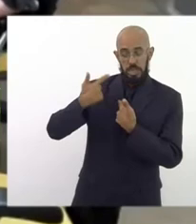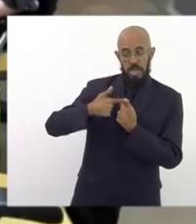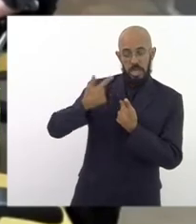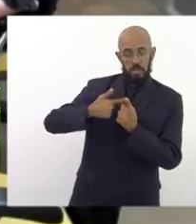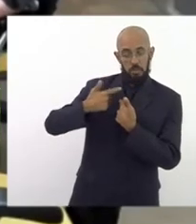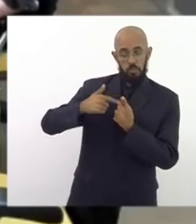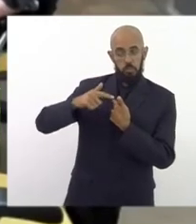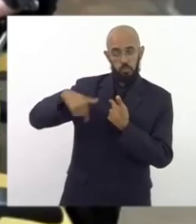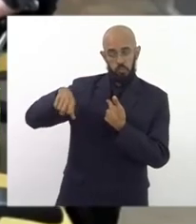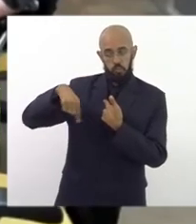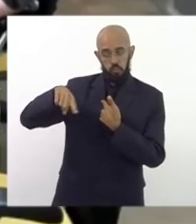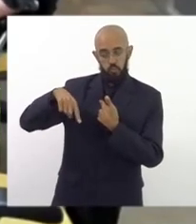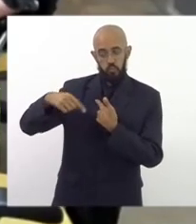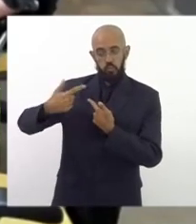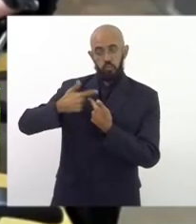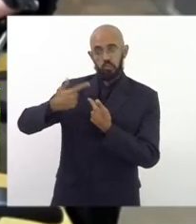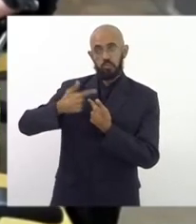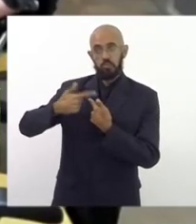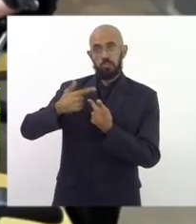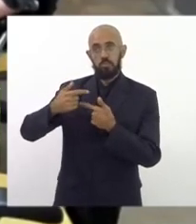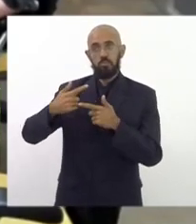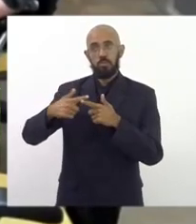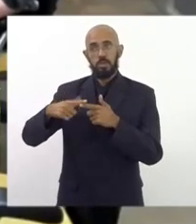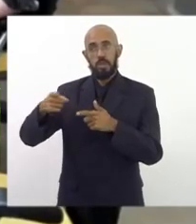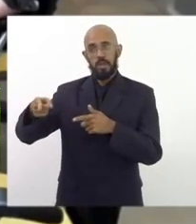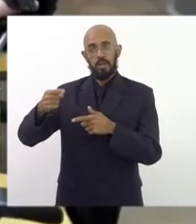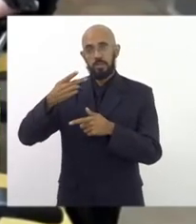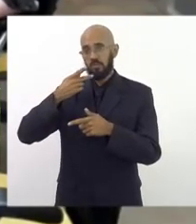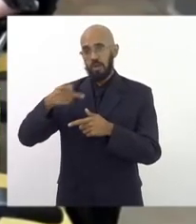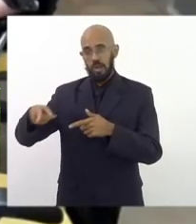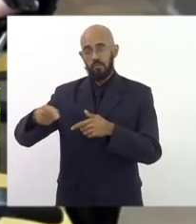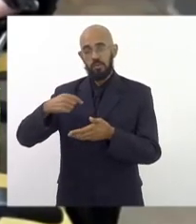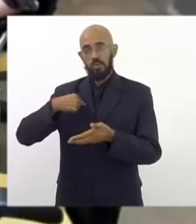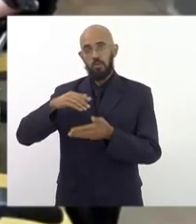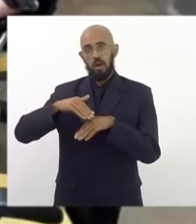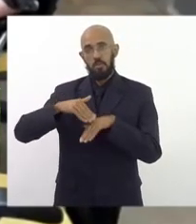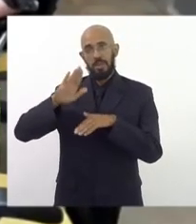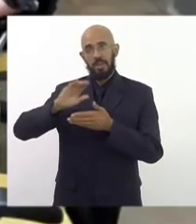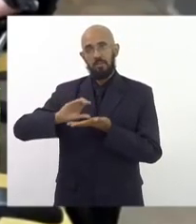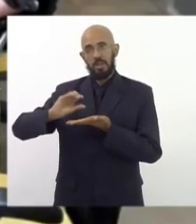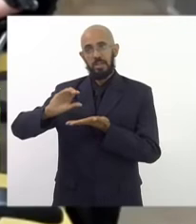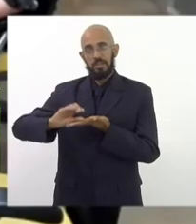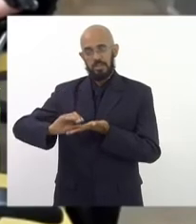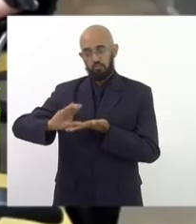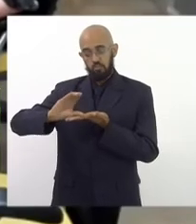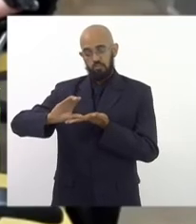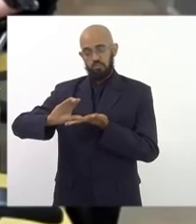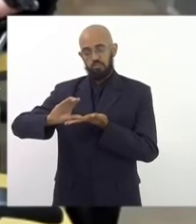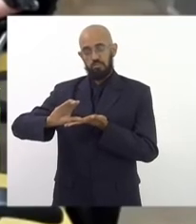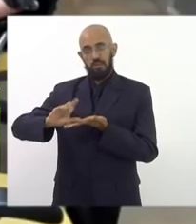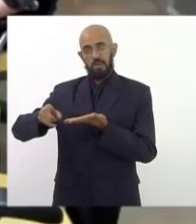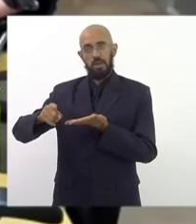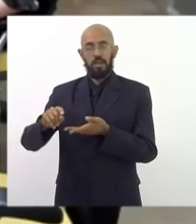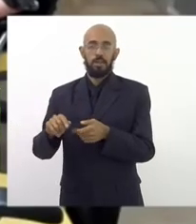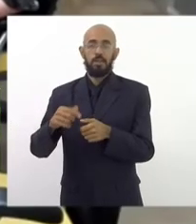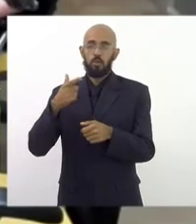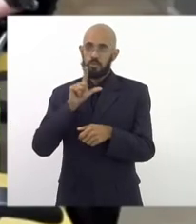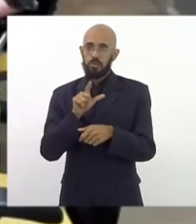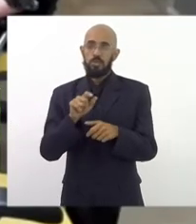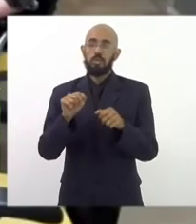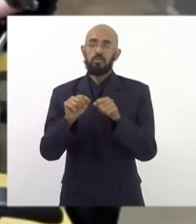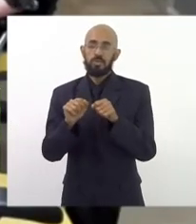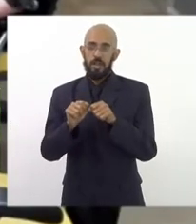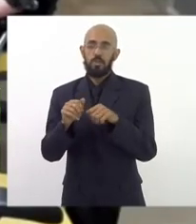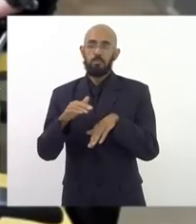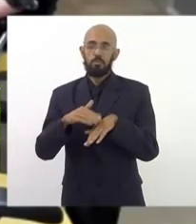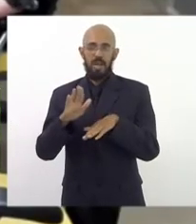eles chegavam para atingir o índice, eu aumentava a receita, aí eles, você está me fazendo, e aí conseguiram, fizeram mais um pouco,